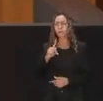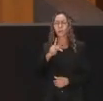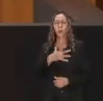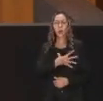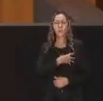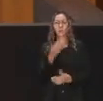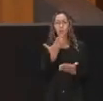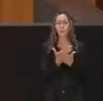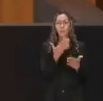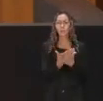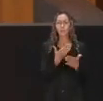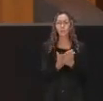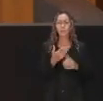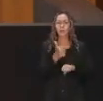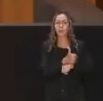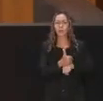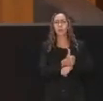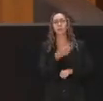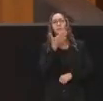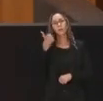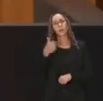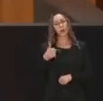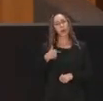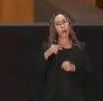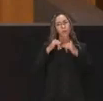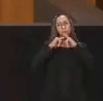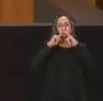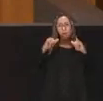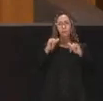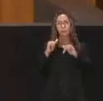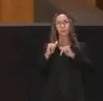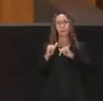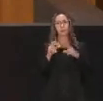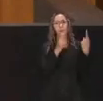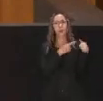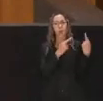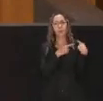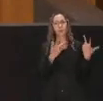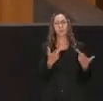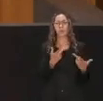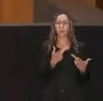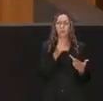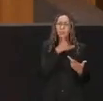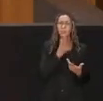melhor. Isso eu falo com todo respeito e temor. Eu tenho um casal de filho.